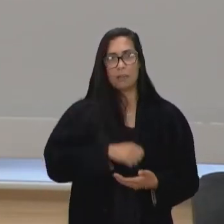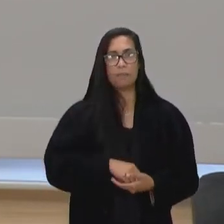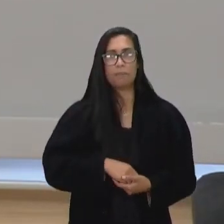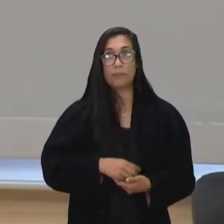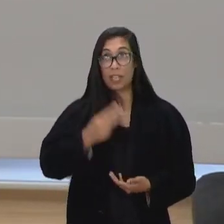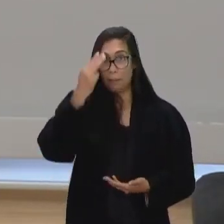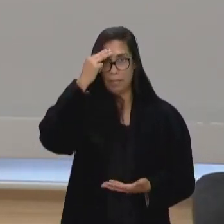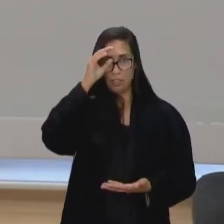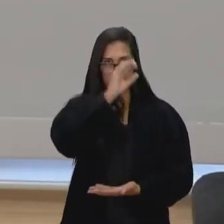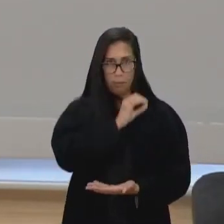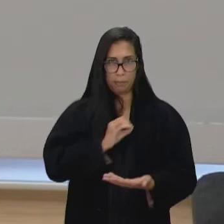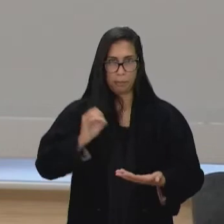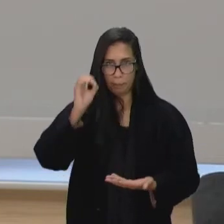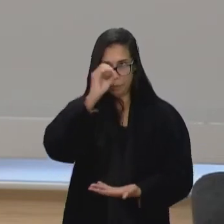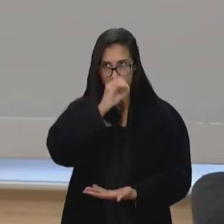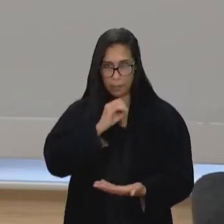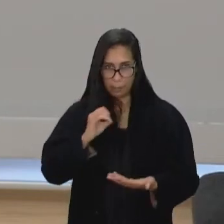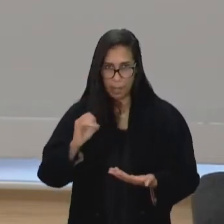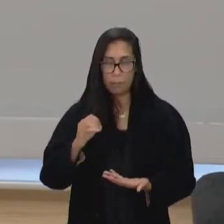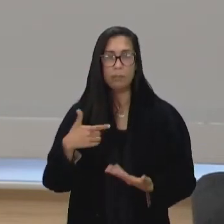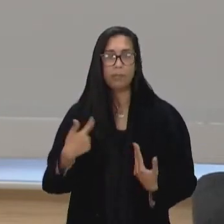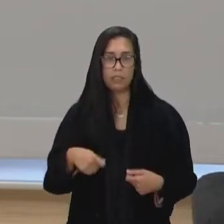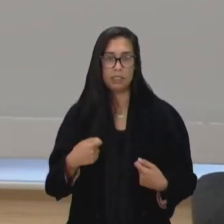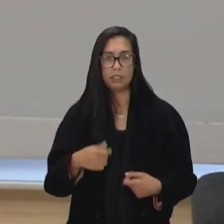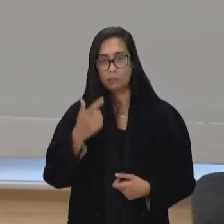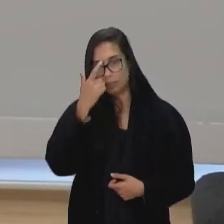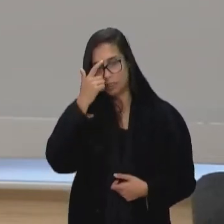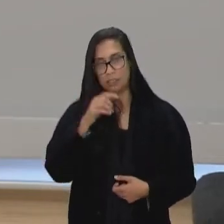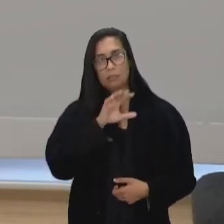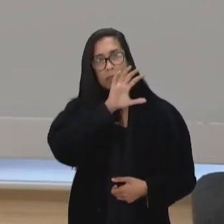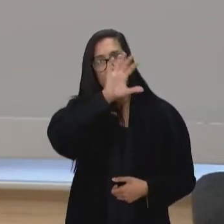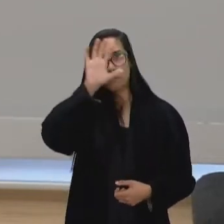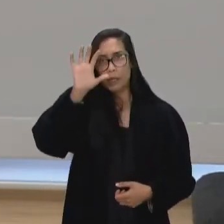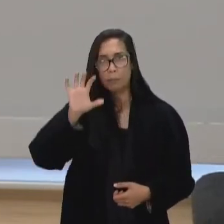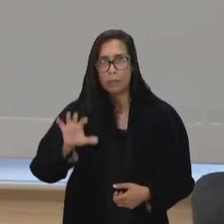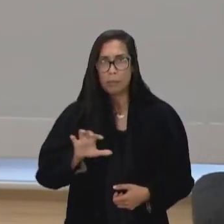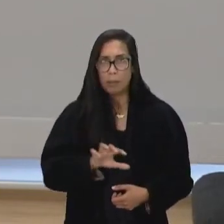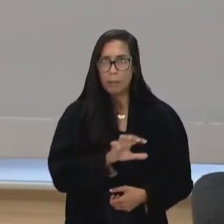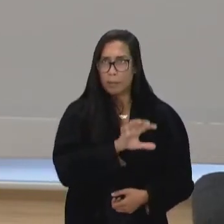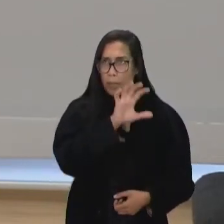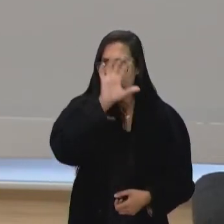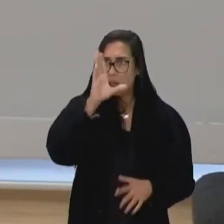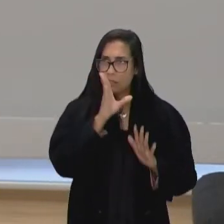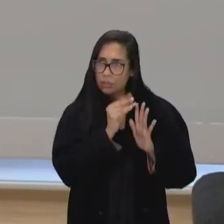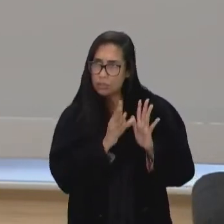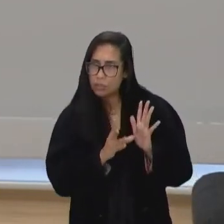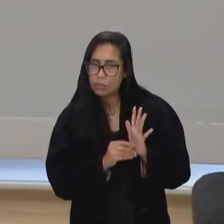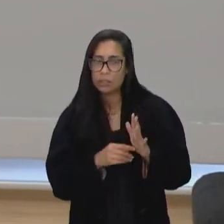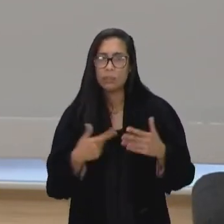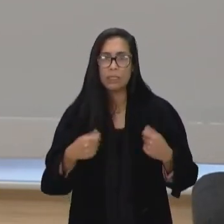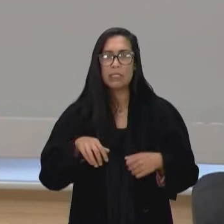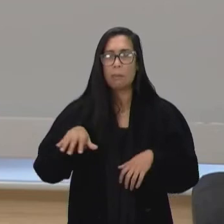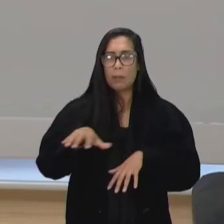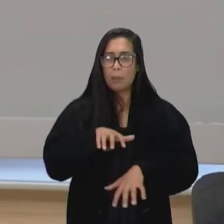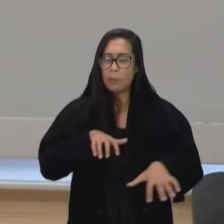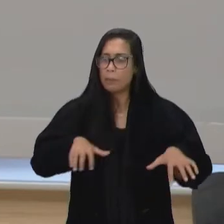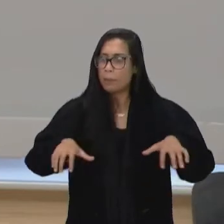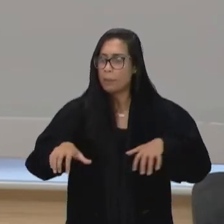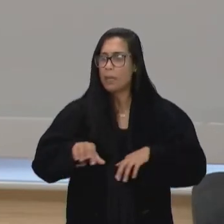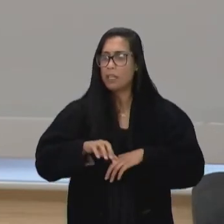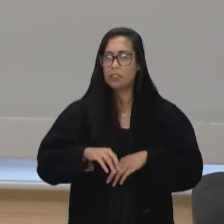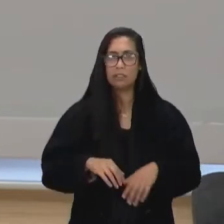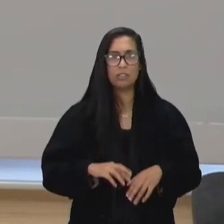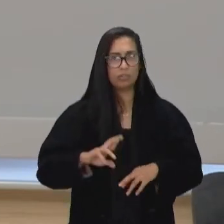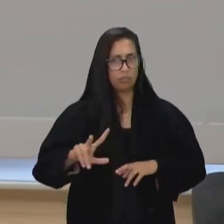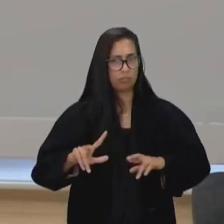Ok. Então a gente foi colocando cada área no lugar, a gente colocou no caderno também, em prática. A gente colocou, a primeira fase do ciclo de Sternberg é o quê?